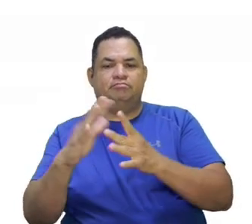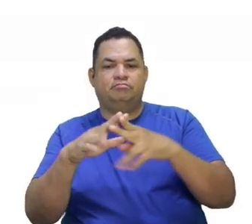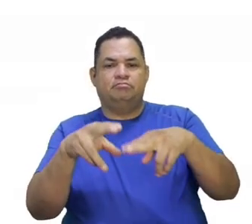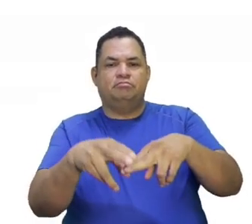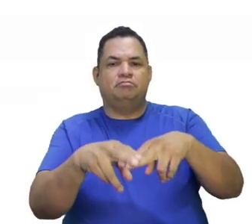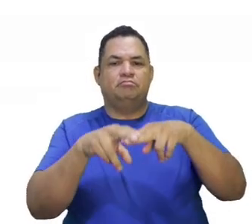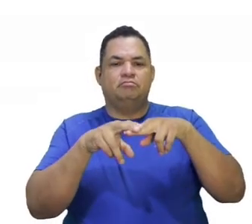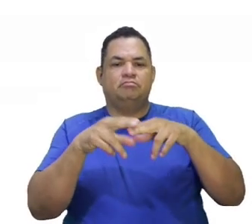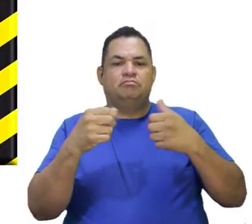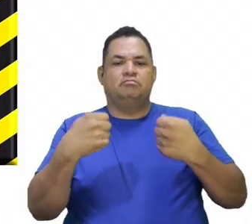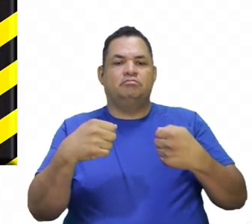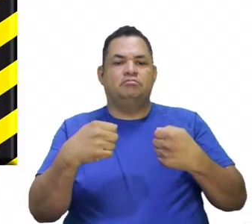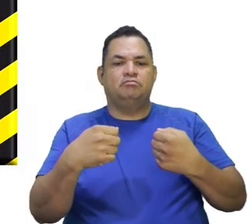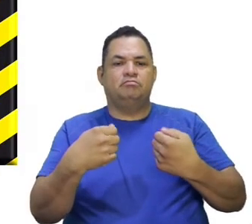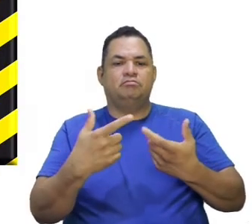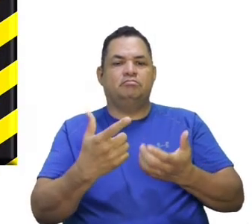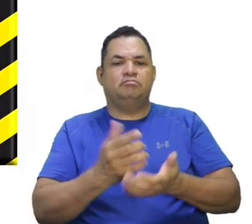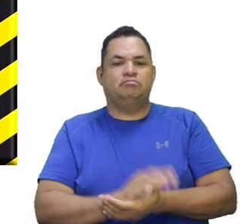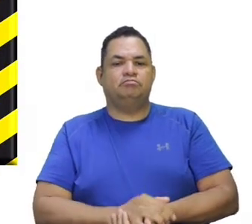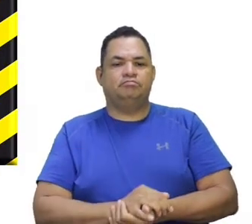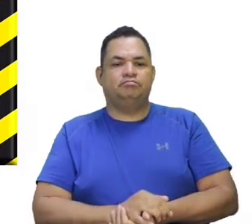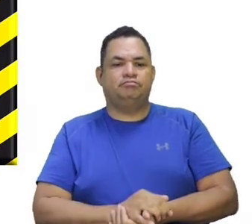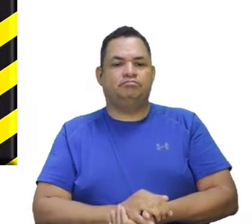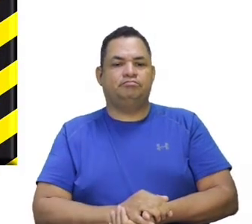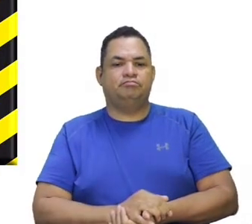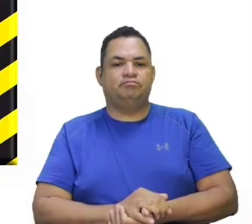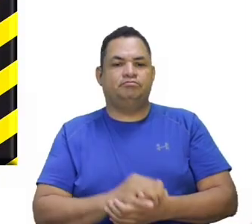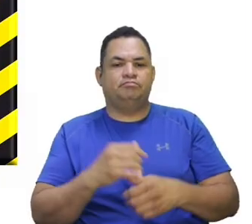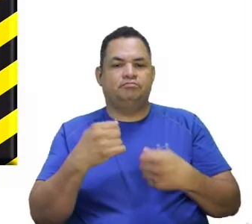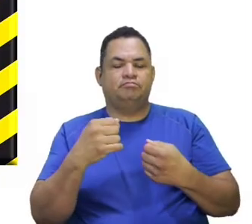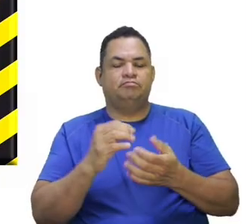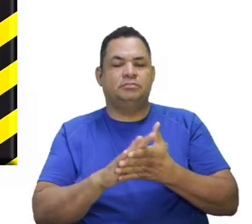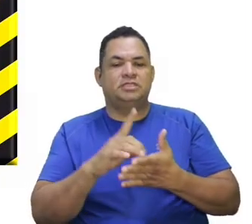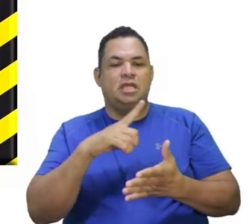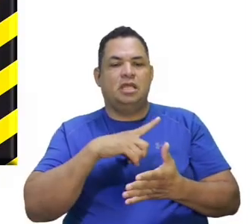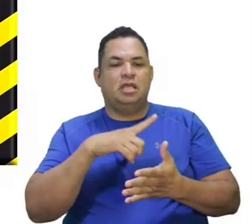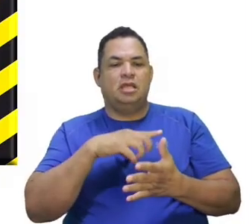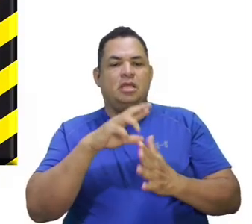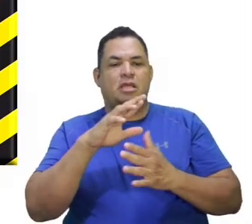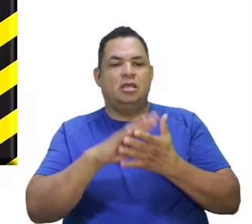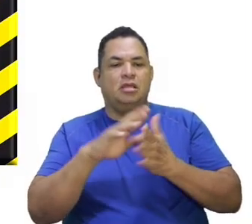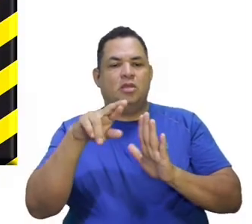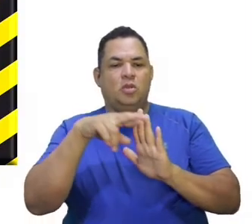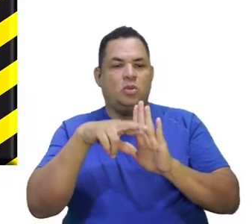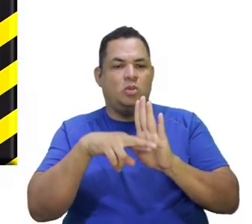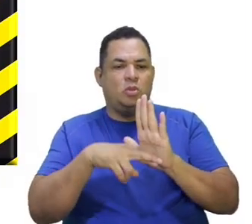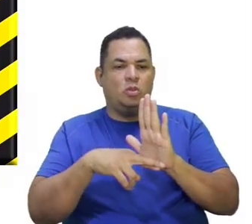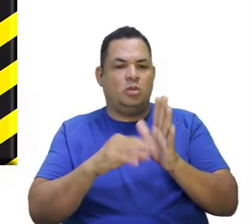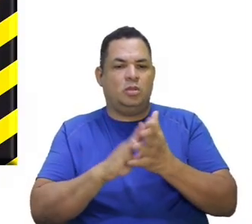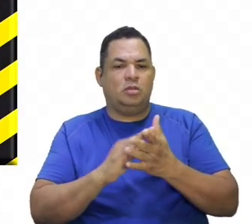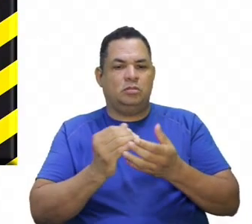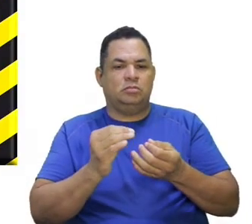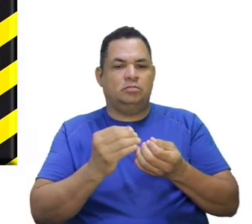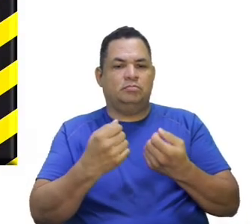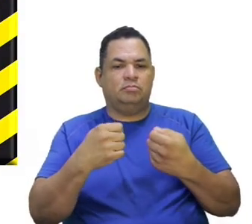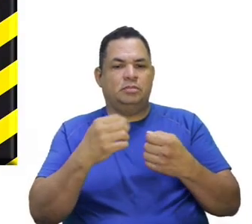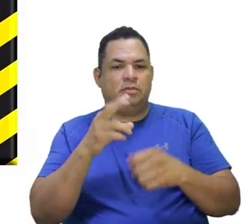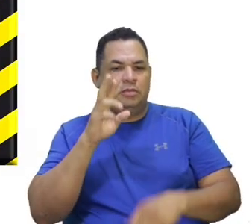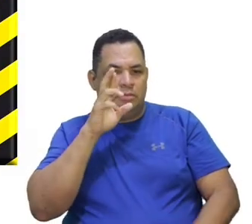Por isso que a gente tem essa regra. Quando a gente vai fazer a distribuição de um íon, eu